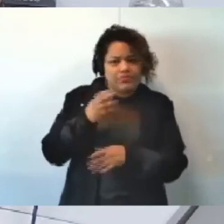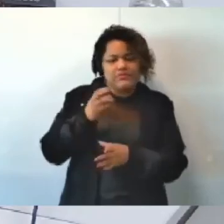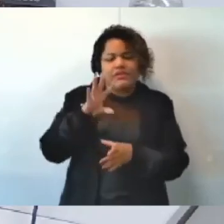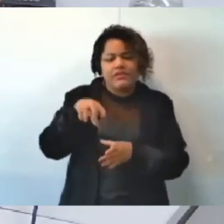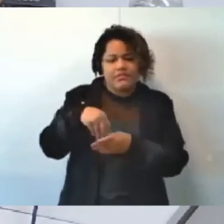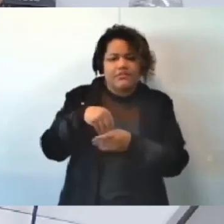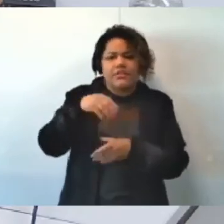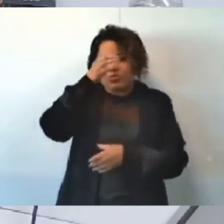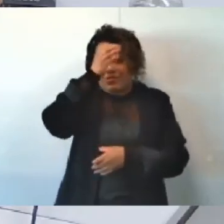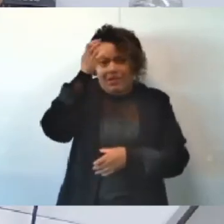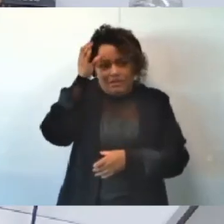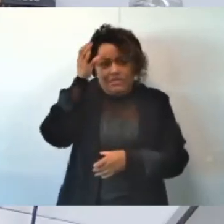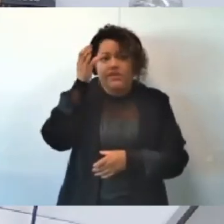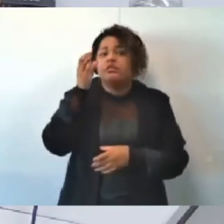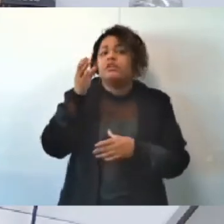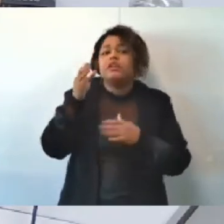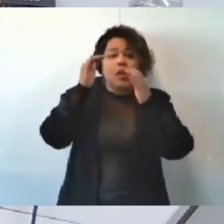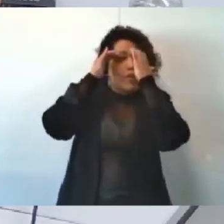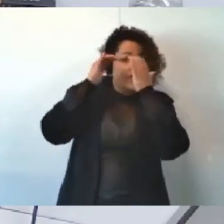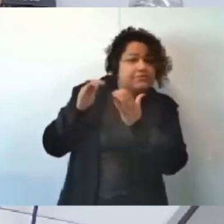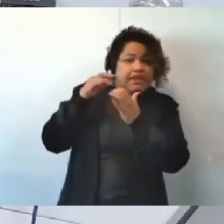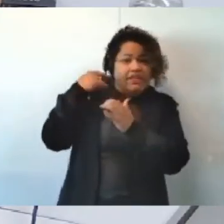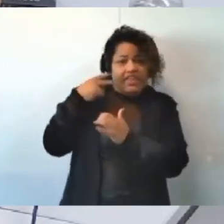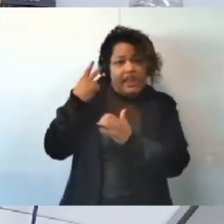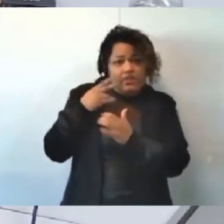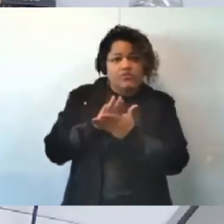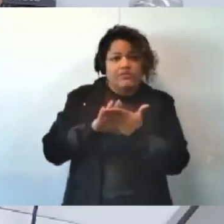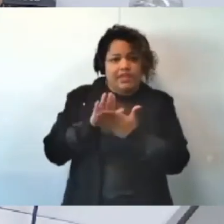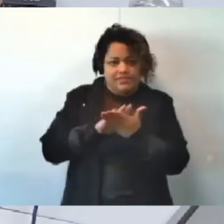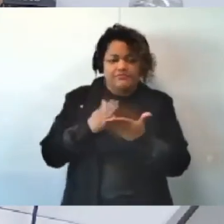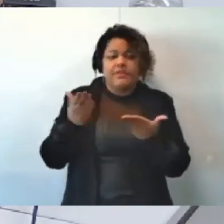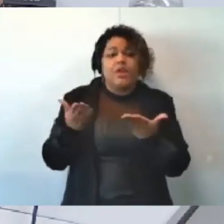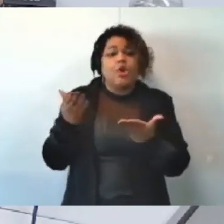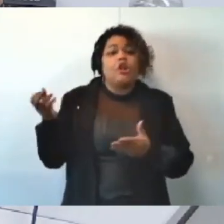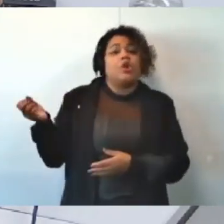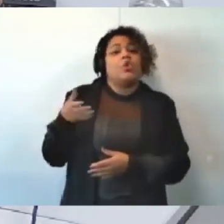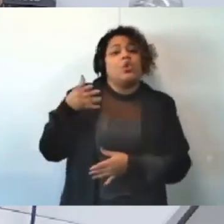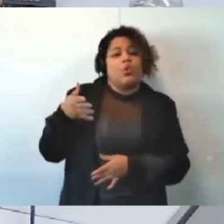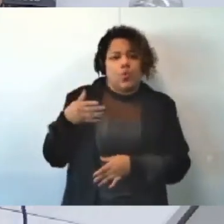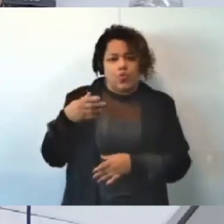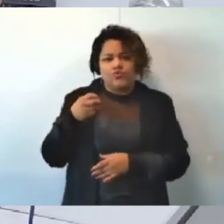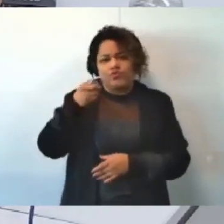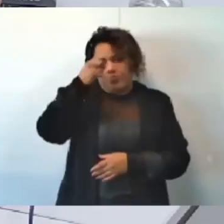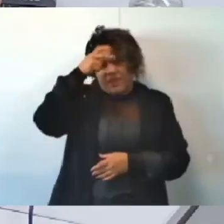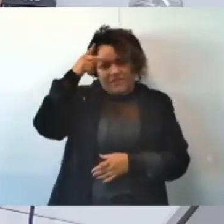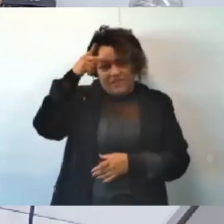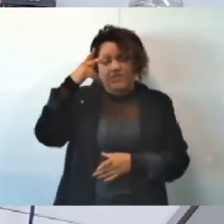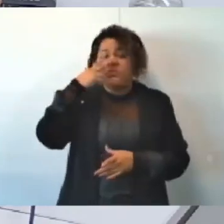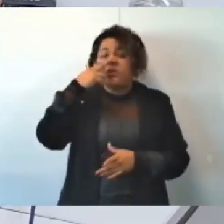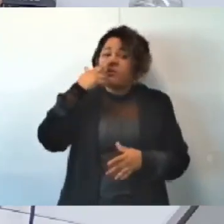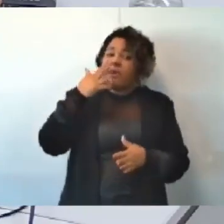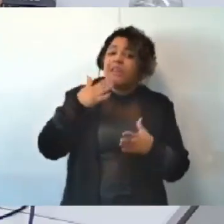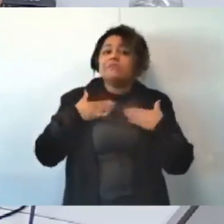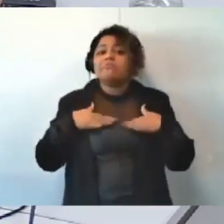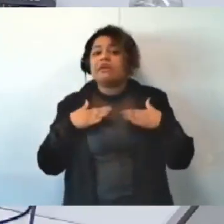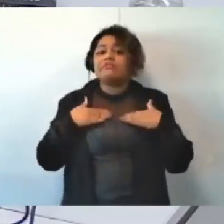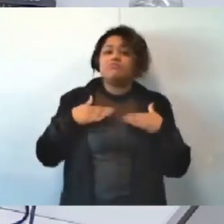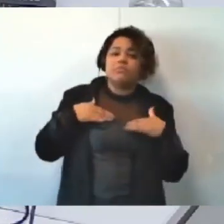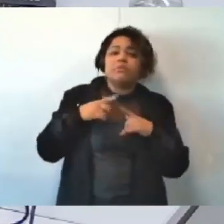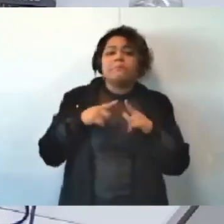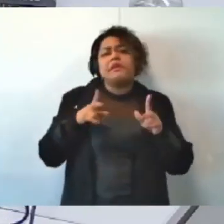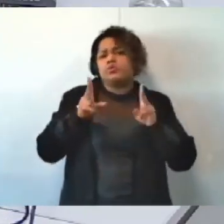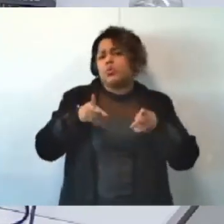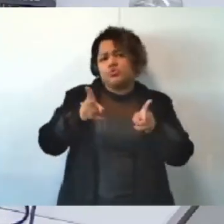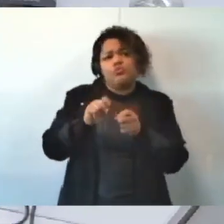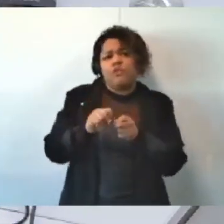ninguém. Agora entra um outro prefeito, mesmo mais manso e tal, mas está continuando no mesmo ritmo. Como aquele senhor falou, tudo